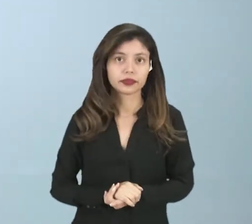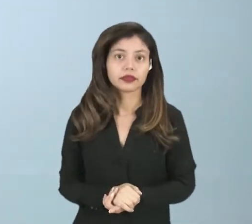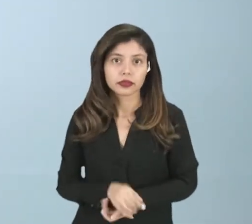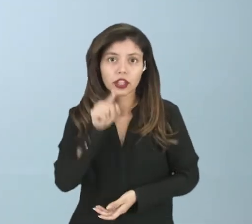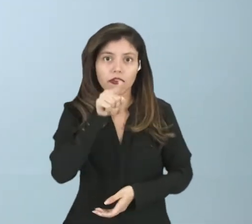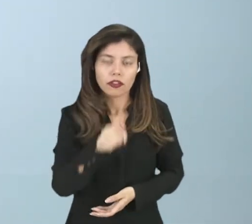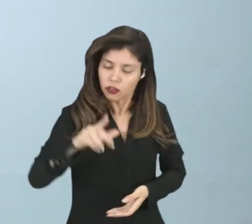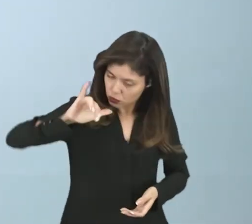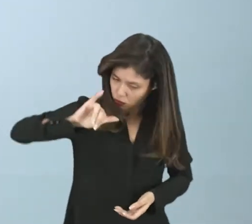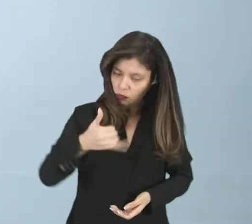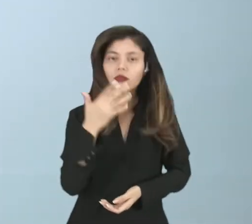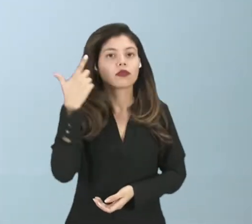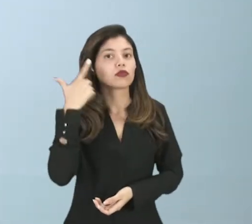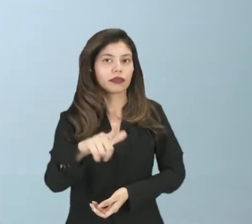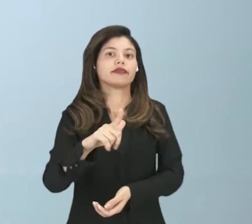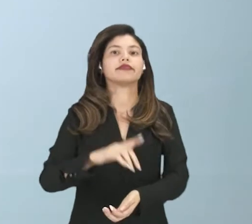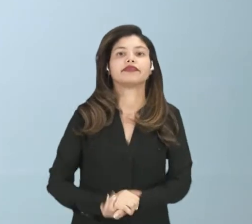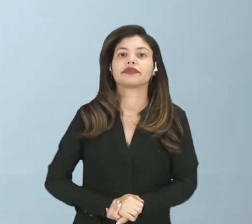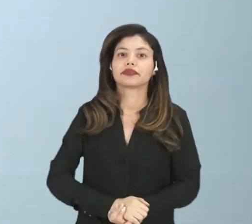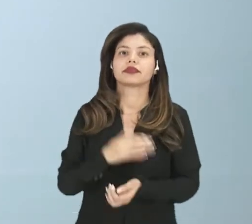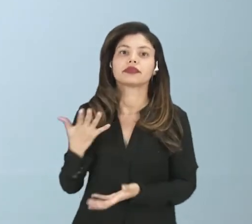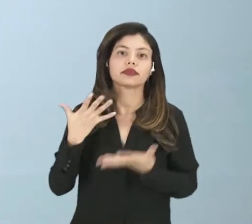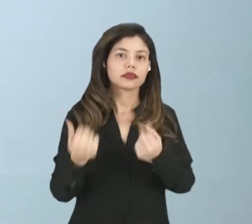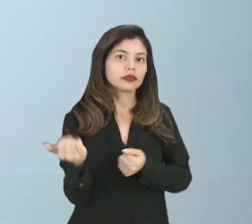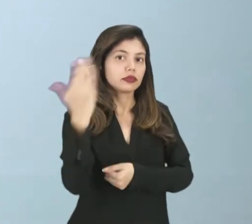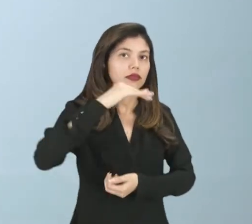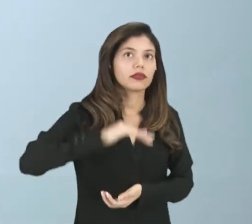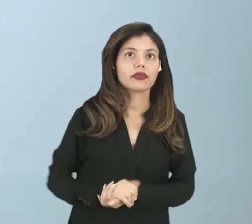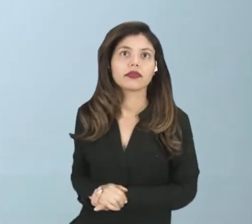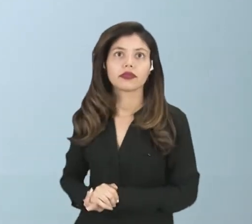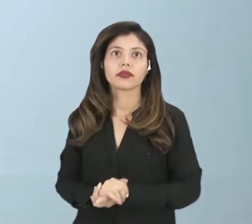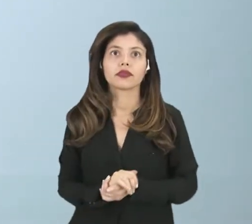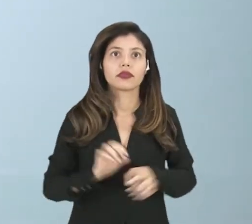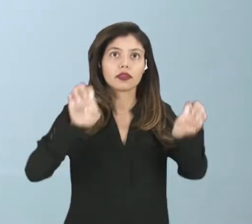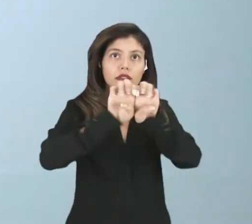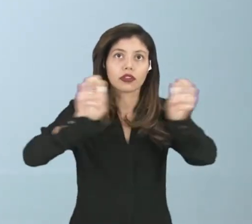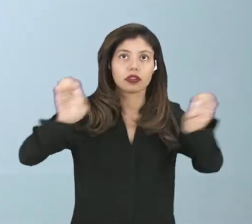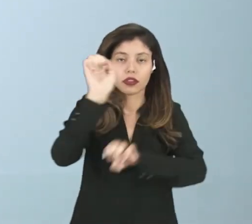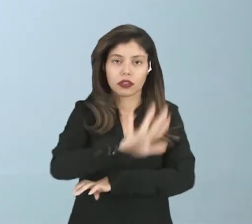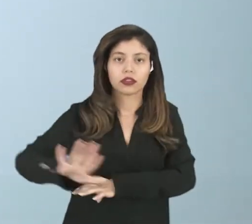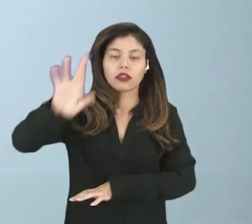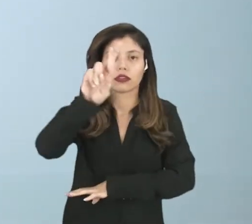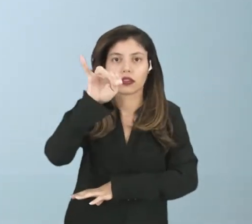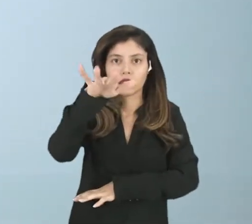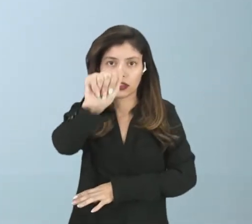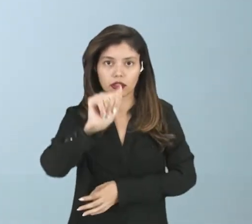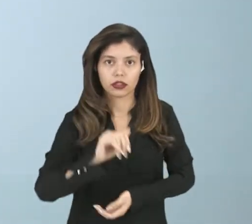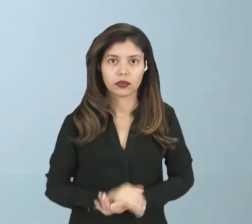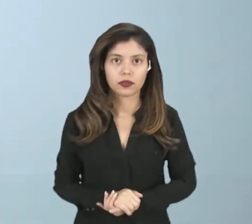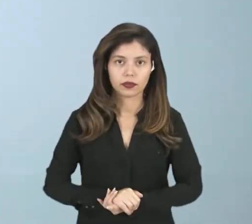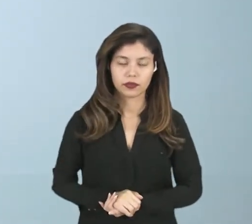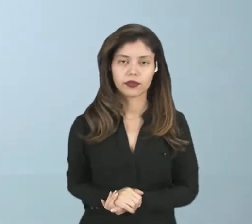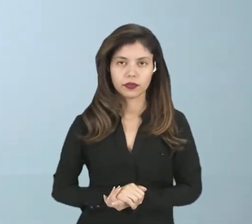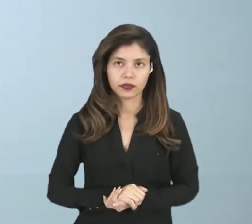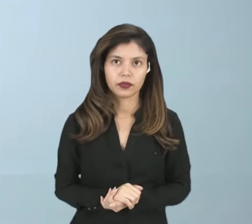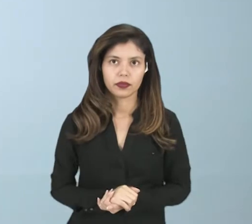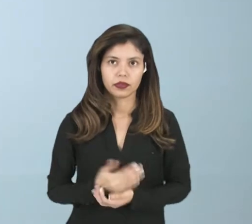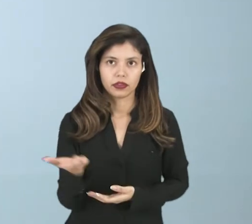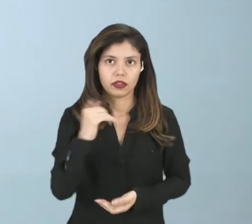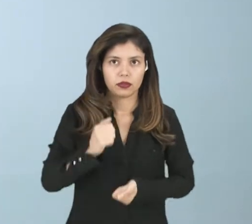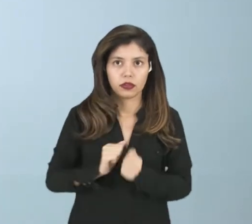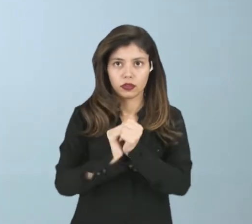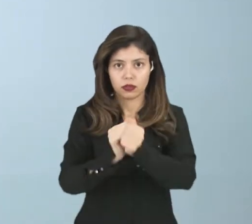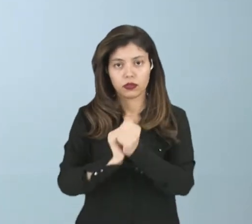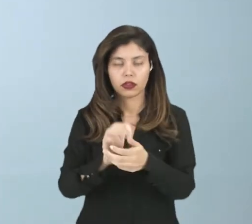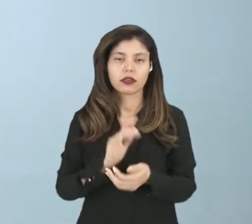suma importância que você domine, certo? Então, eu estou contando contigo. Vamos lá? Geometria analítica, equação geral da reta.